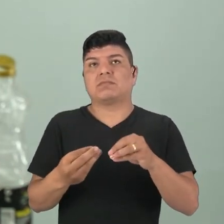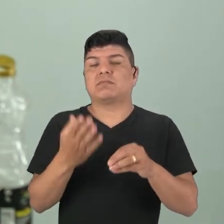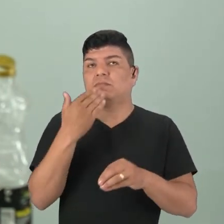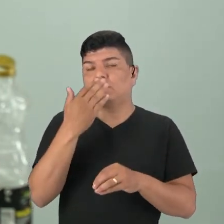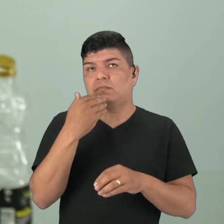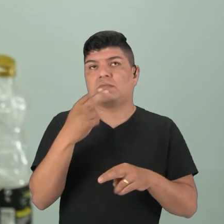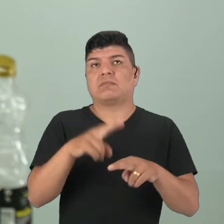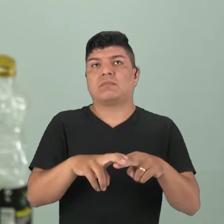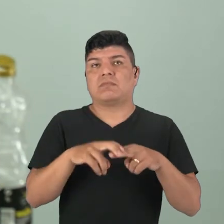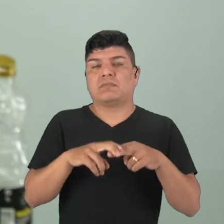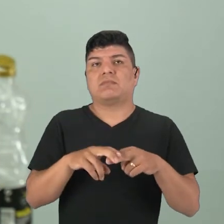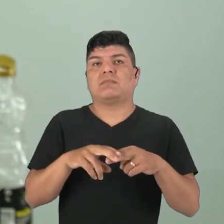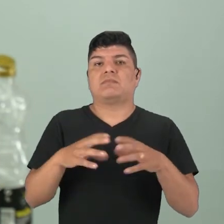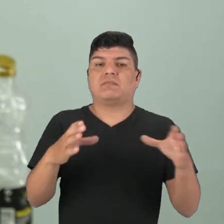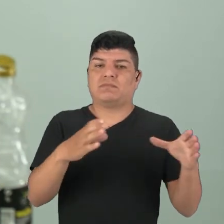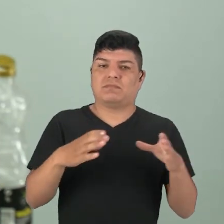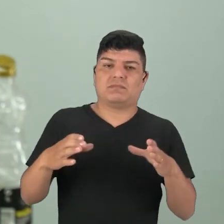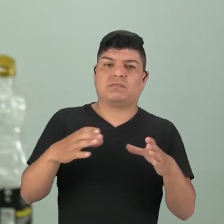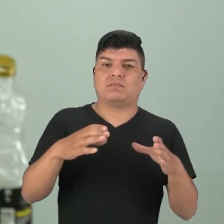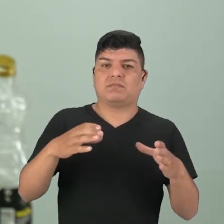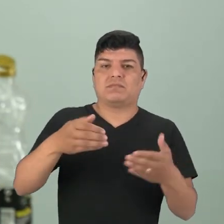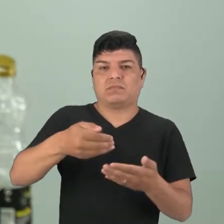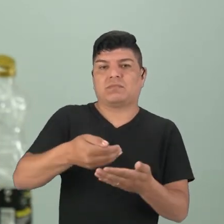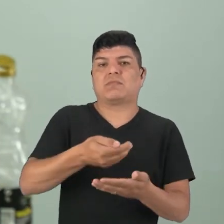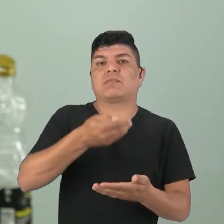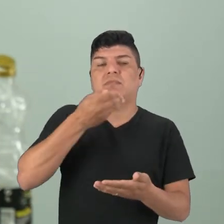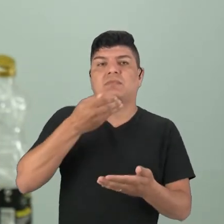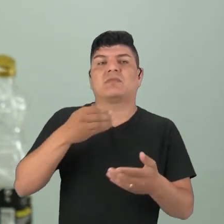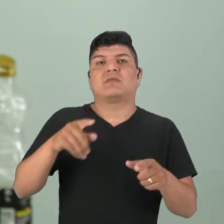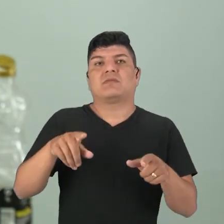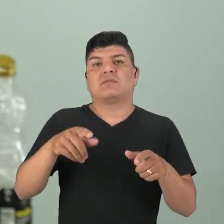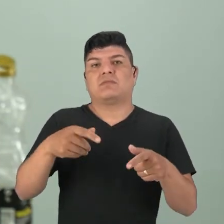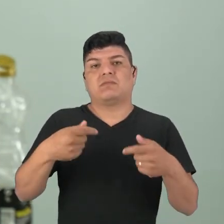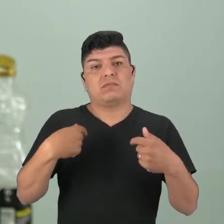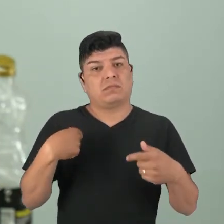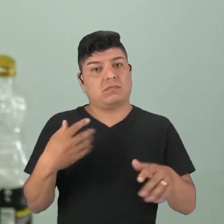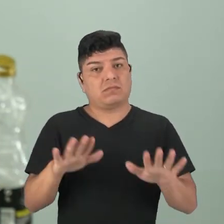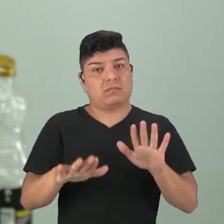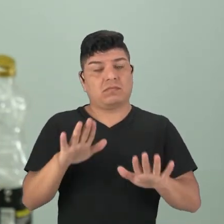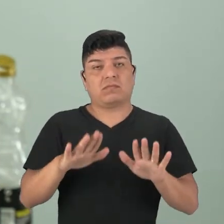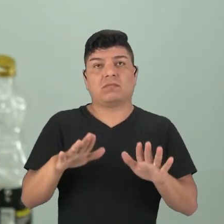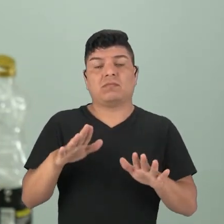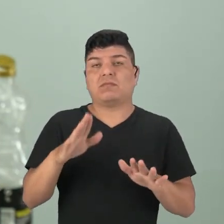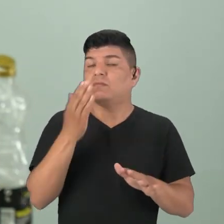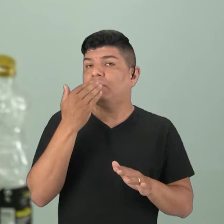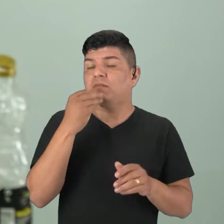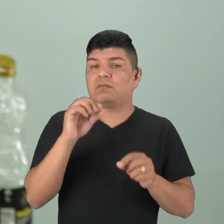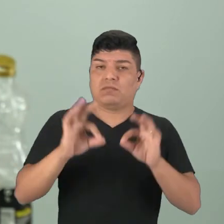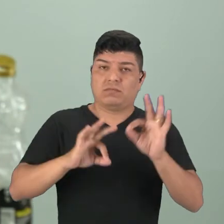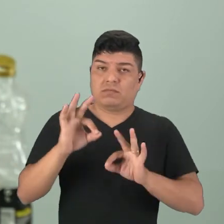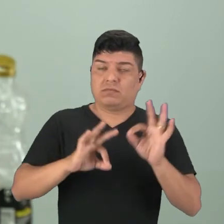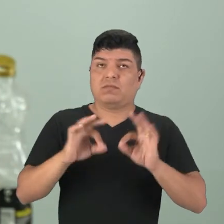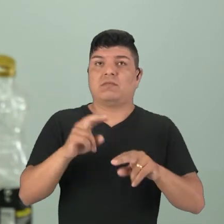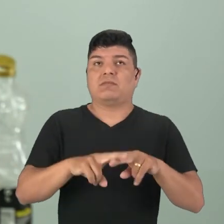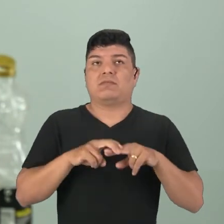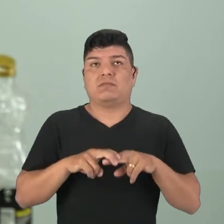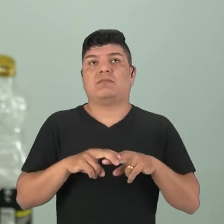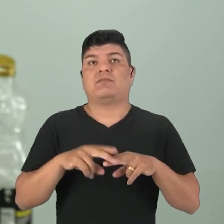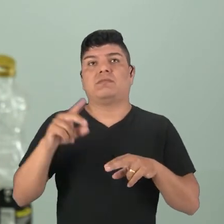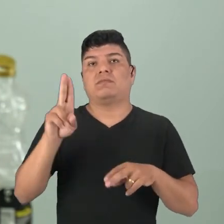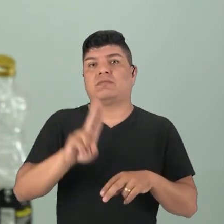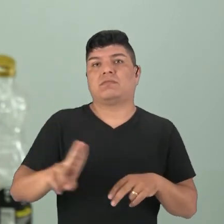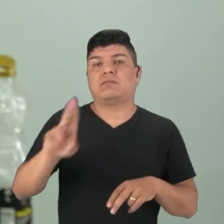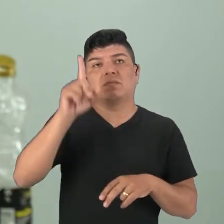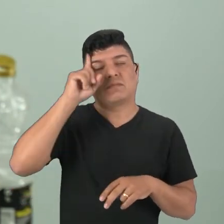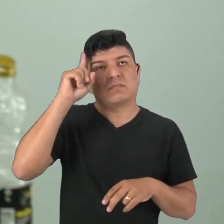comida e eu faço aquele caldo ou sopa, dependendo do alimento que eu estou preparando. Então, essas misturas que a gente usa no cotidiano, a gente vai